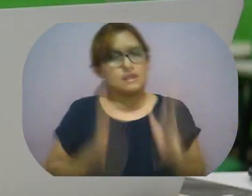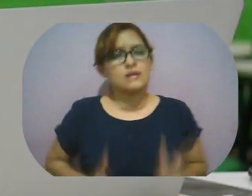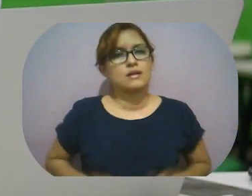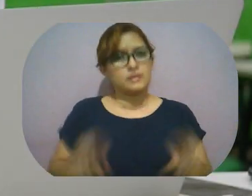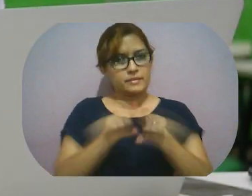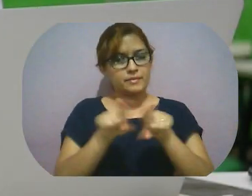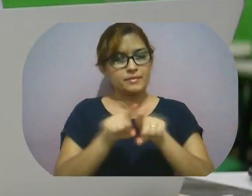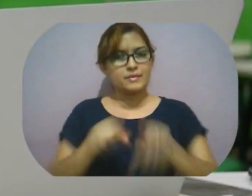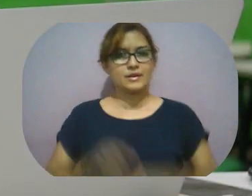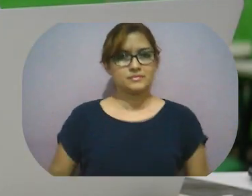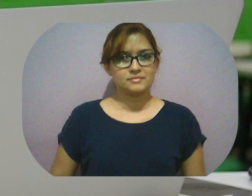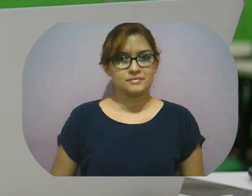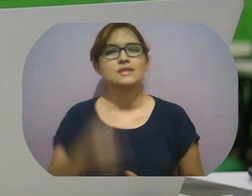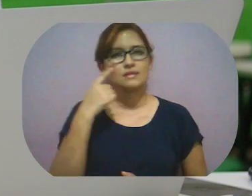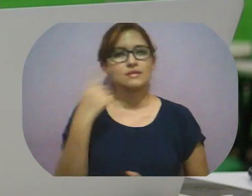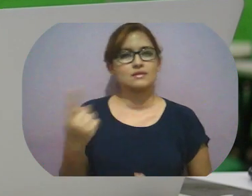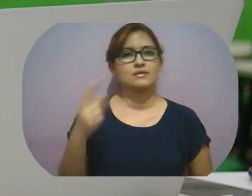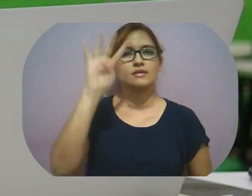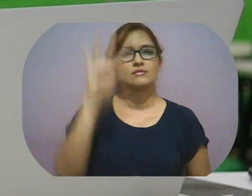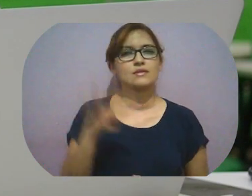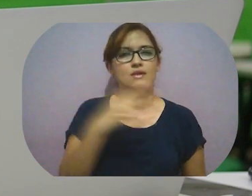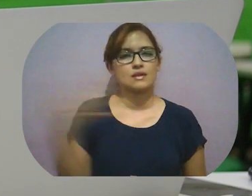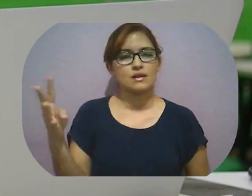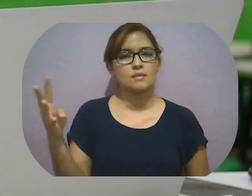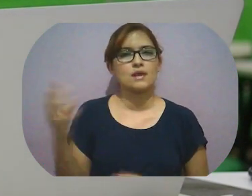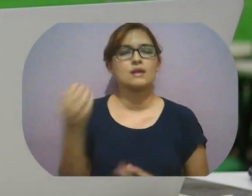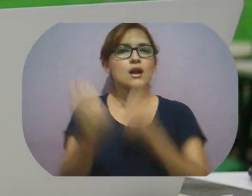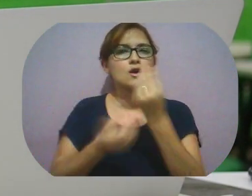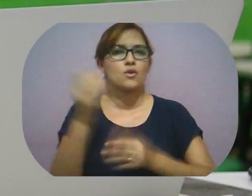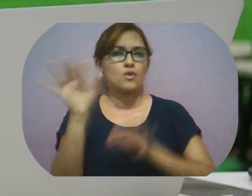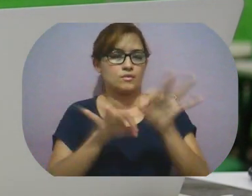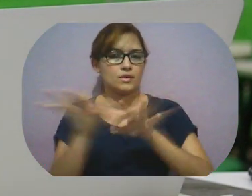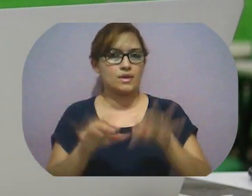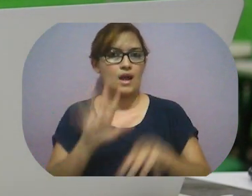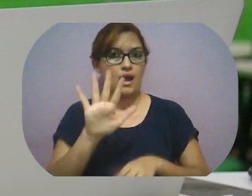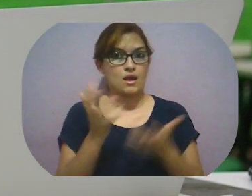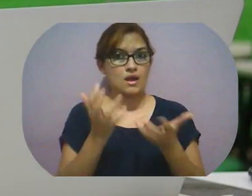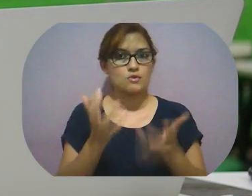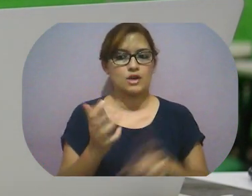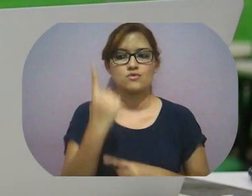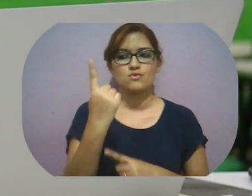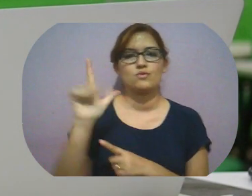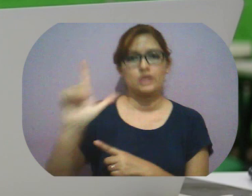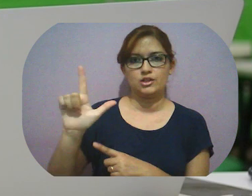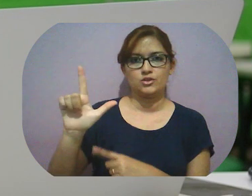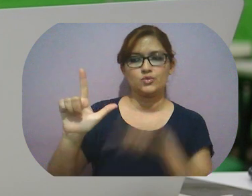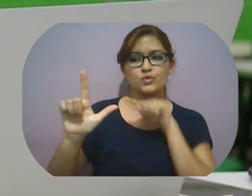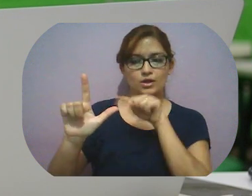ela mostra simplificadamente como a gente deve preparar 1 litro, né, de água sanitária